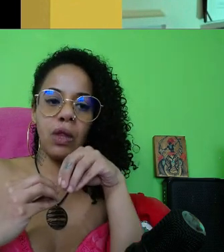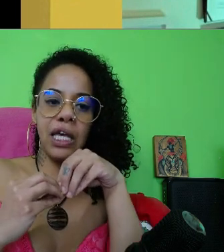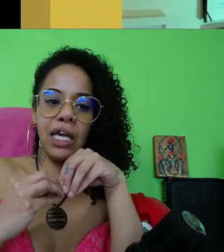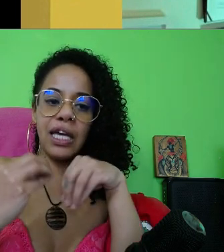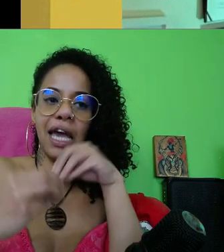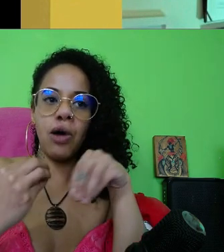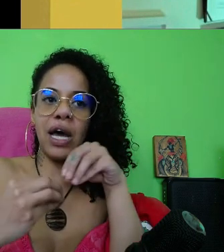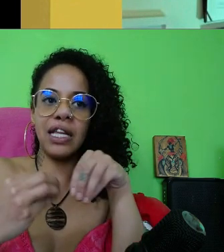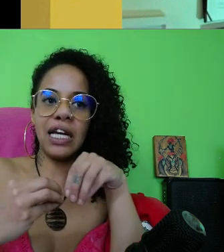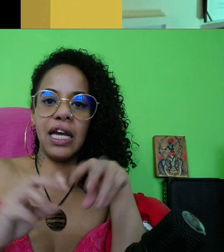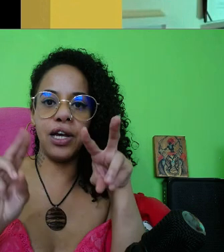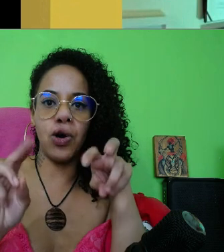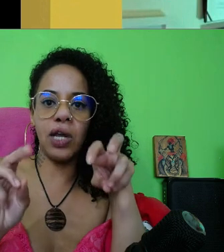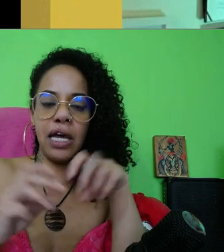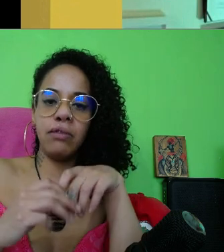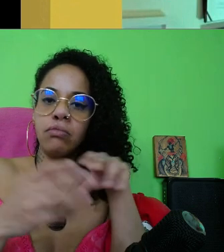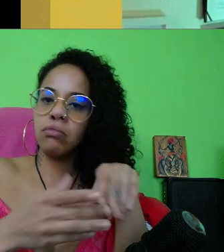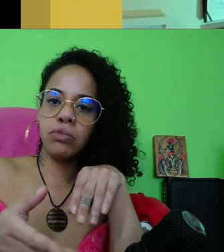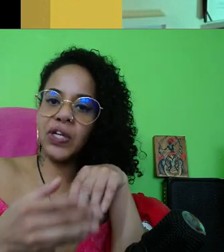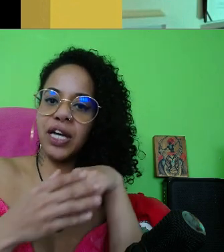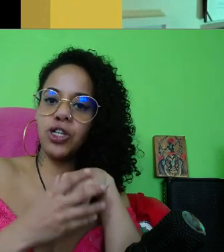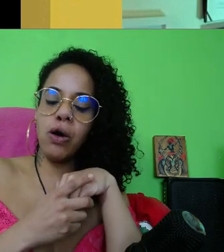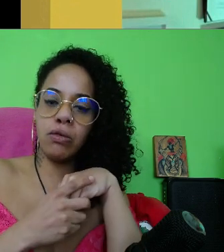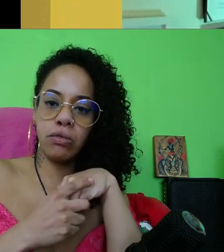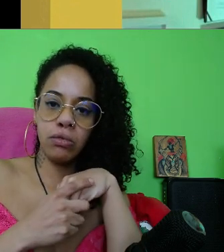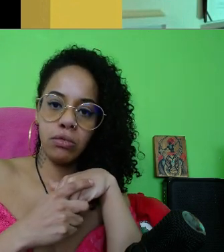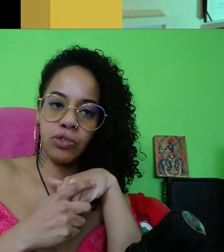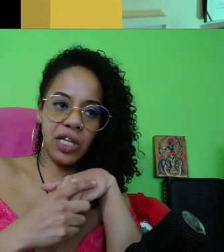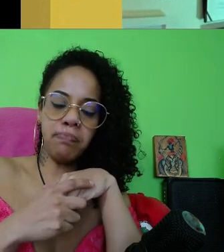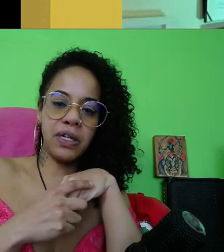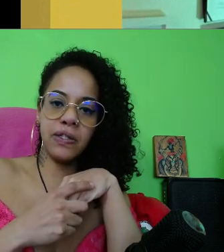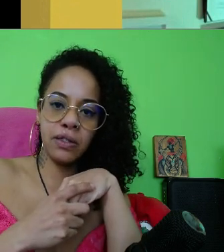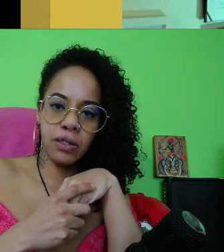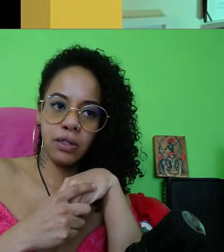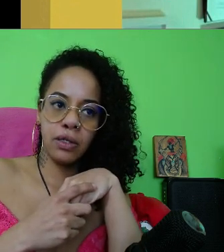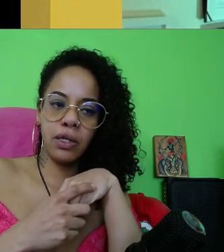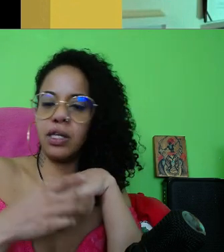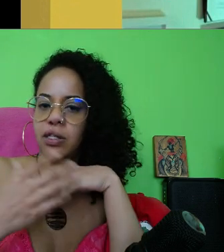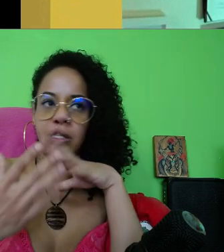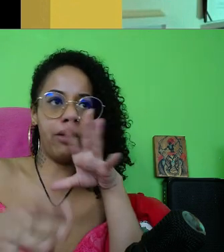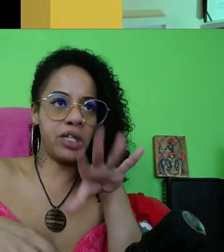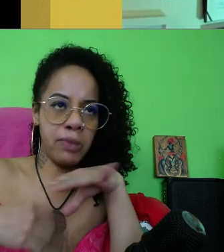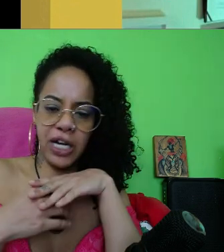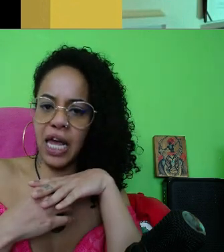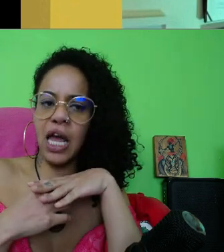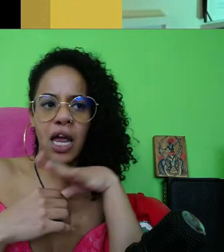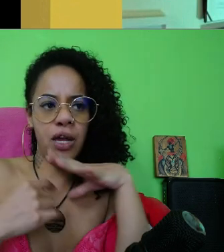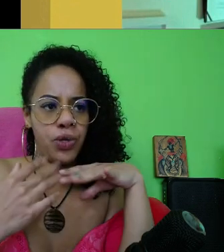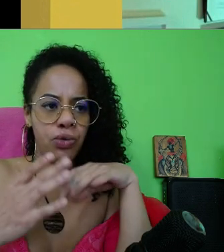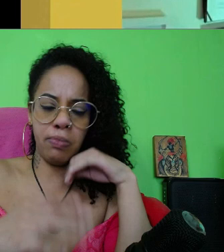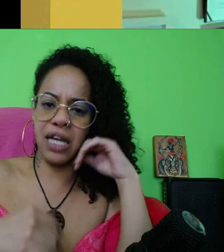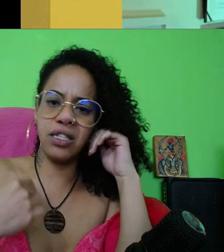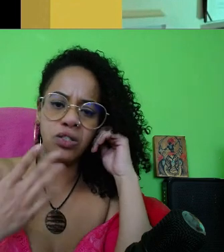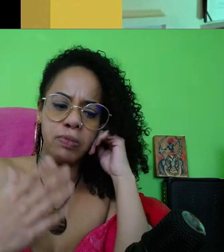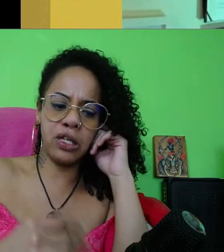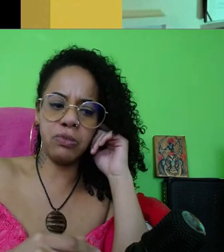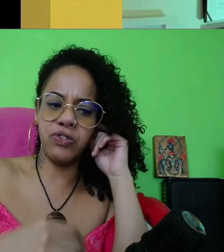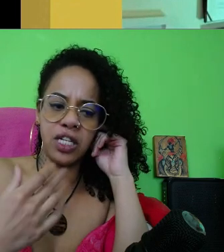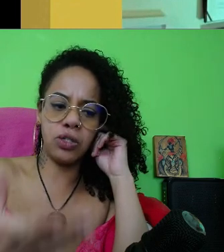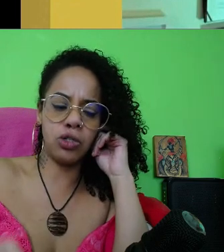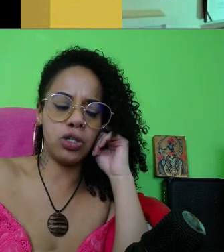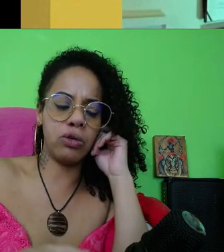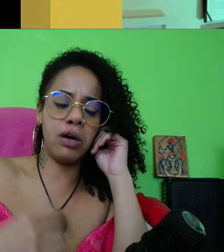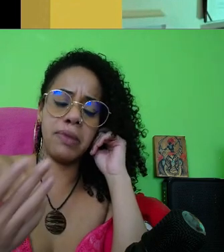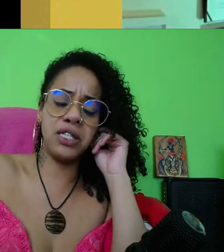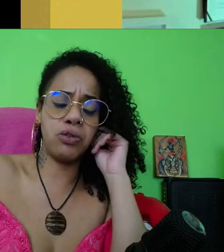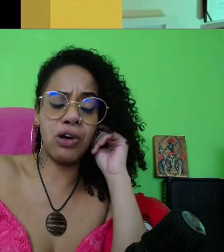e quem não era daquele rolê se retirou simples e deu uma esmerdeiro e tudo mais isso podemos